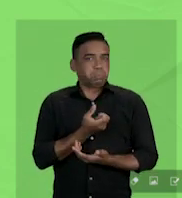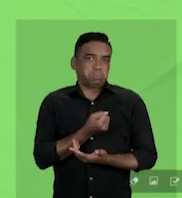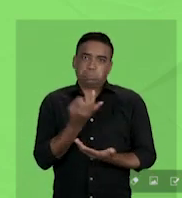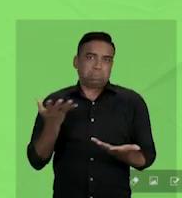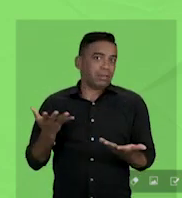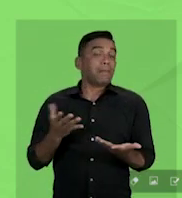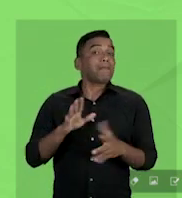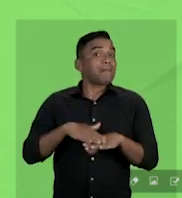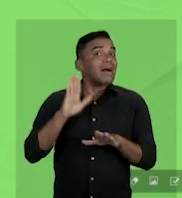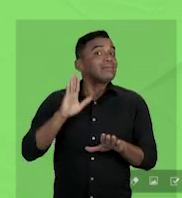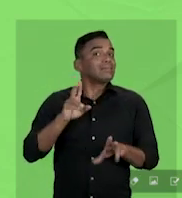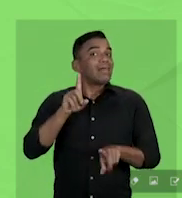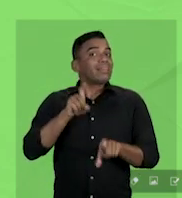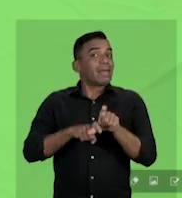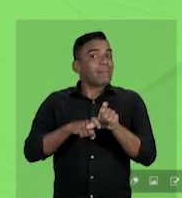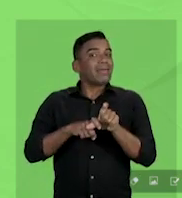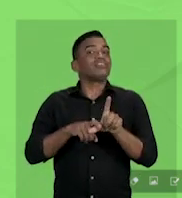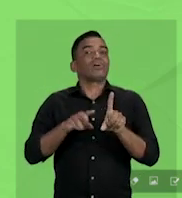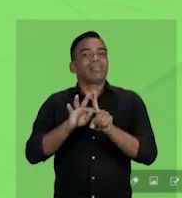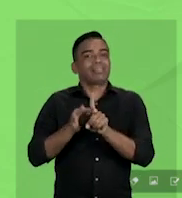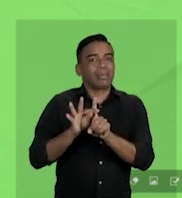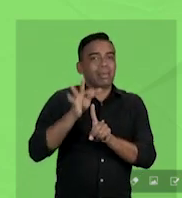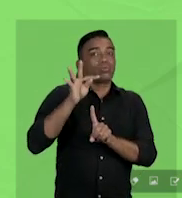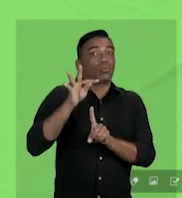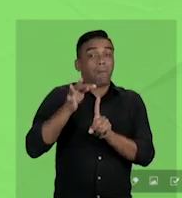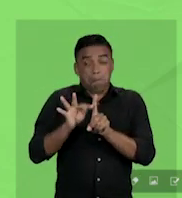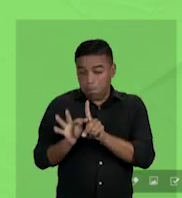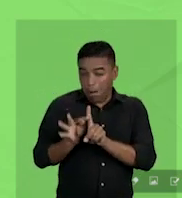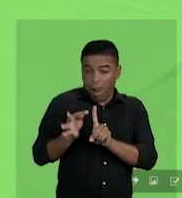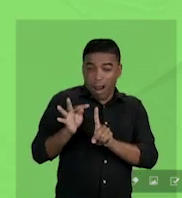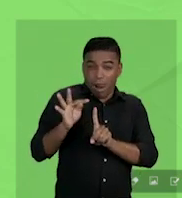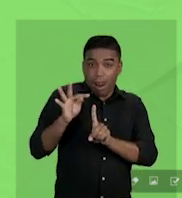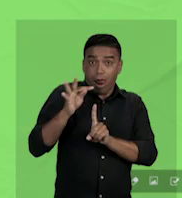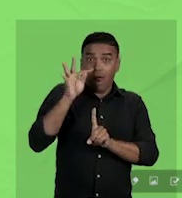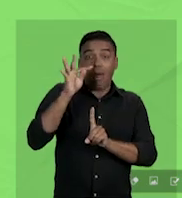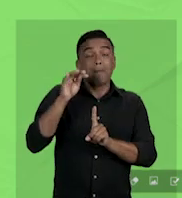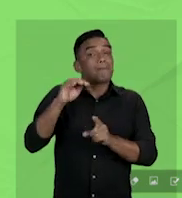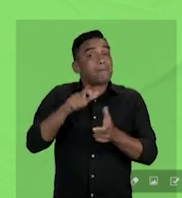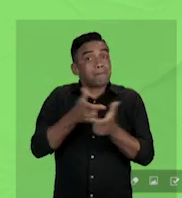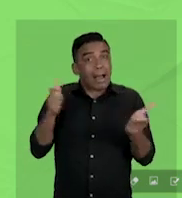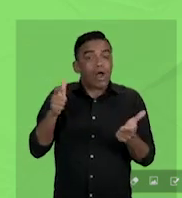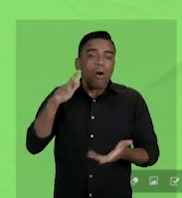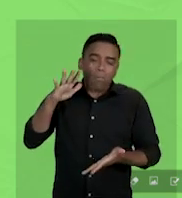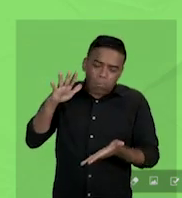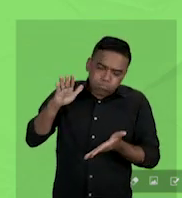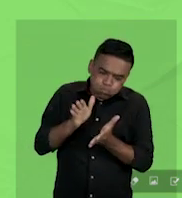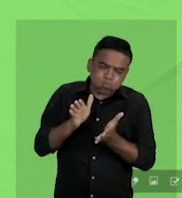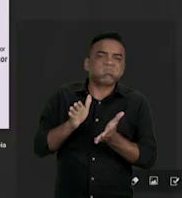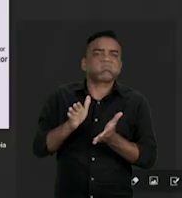da temperatura. Quanto maior a temperatura, maior a pressão do líquido.